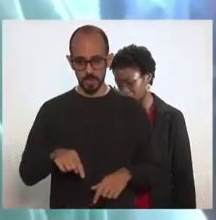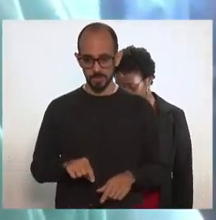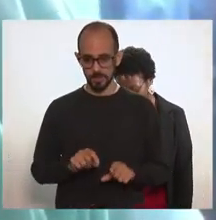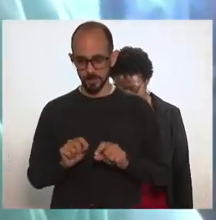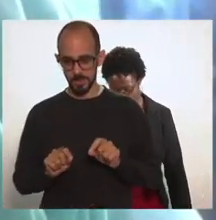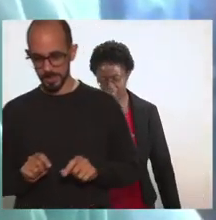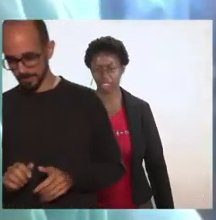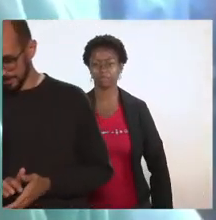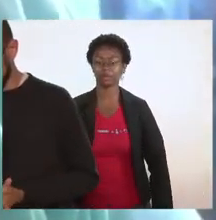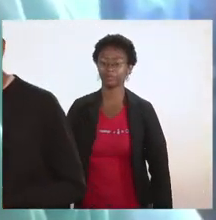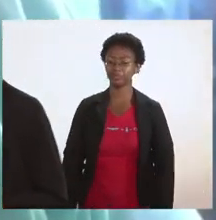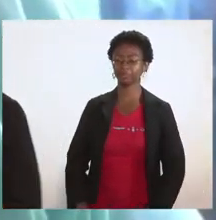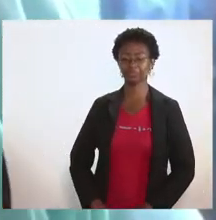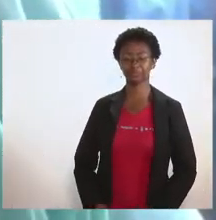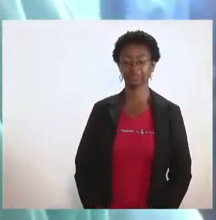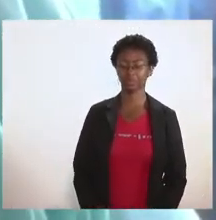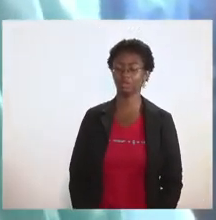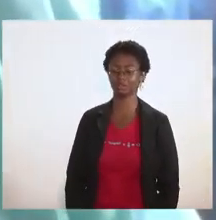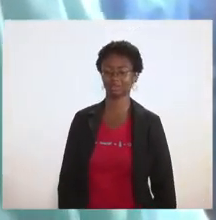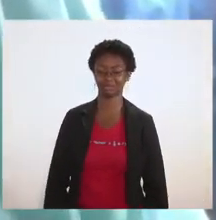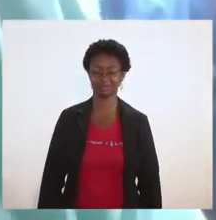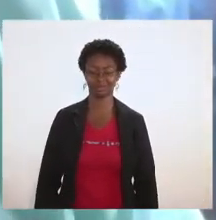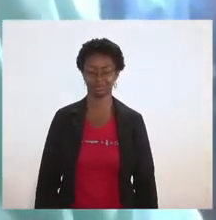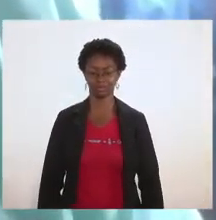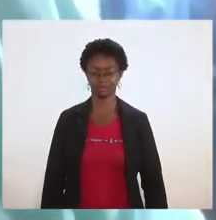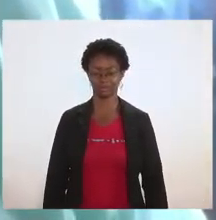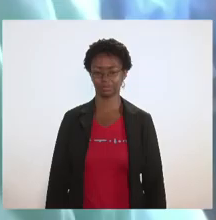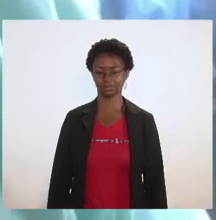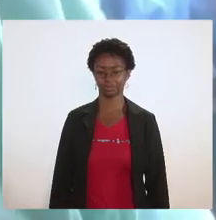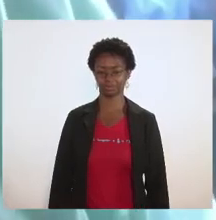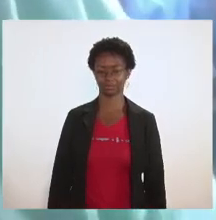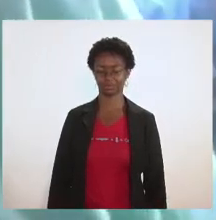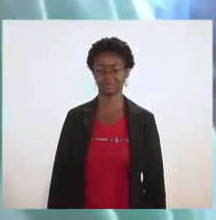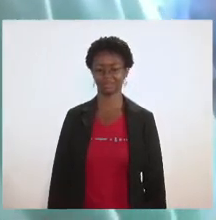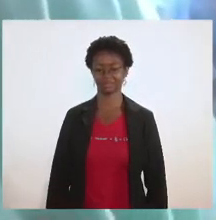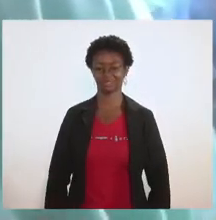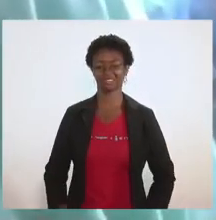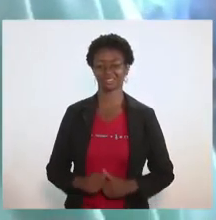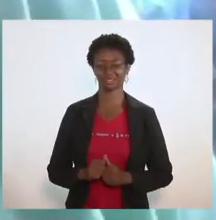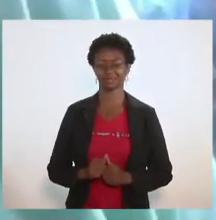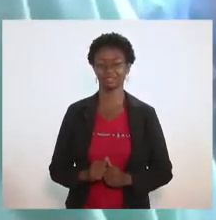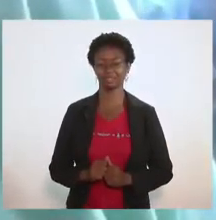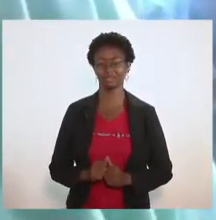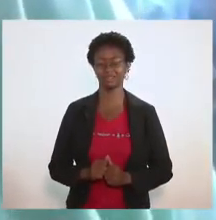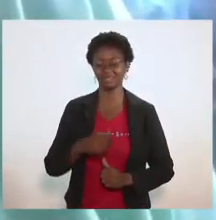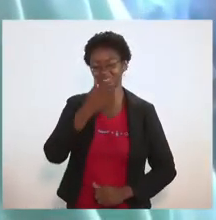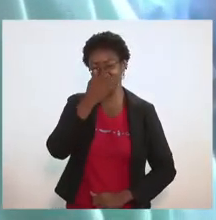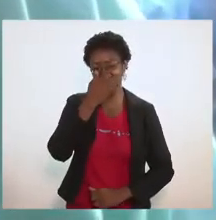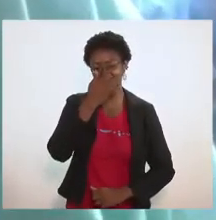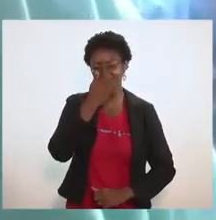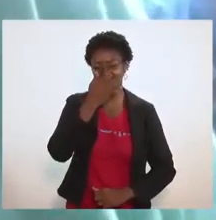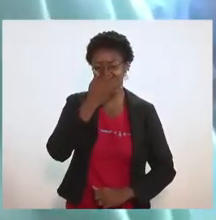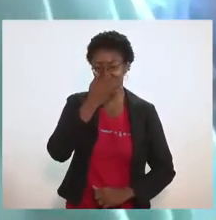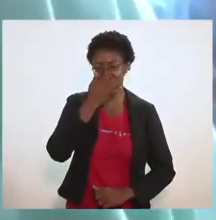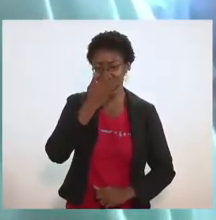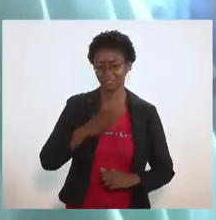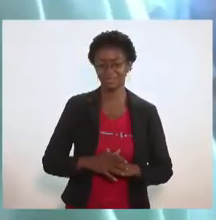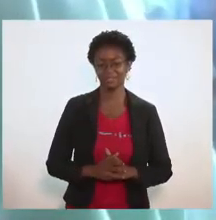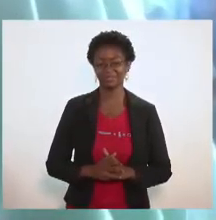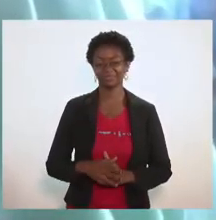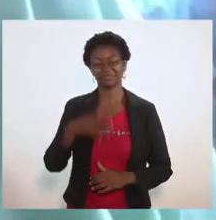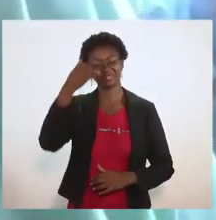sexualmente transmissível? Então, eu acho que caberia uma modificação nessa subemenda, a